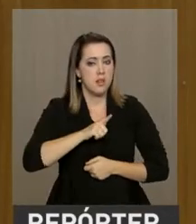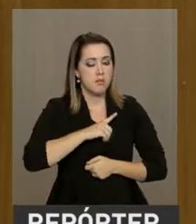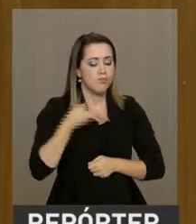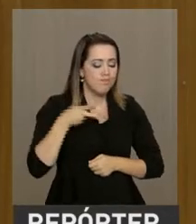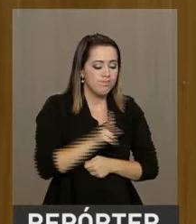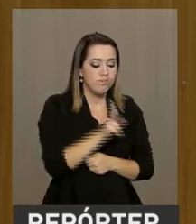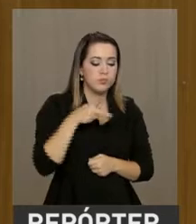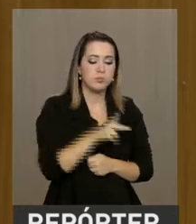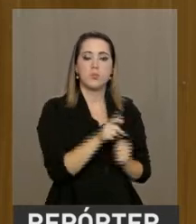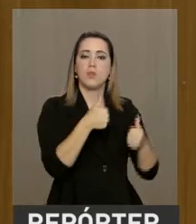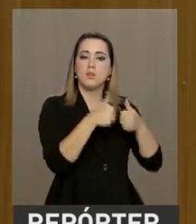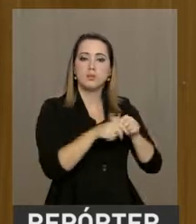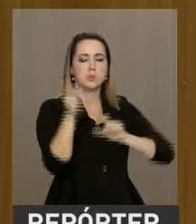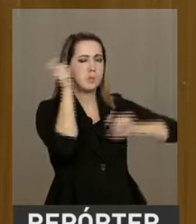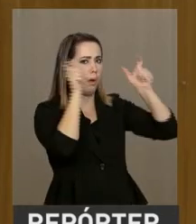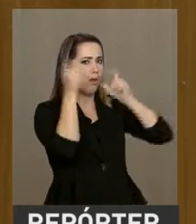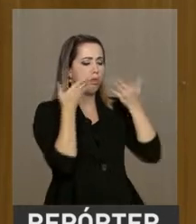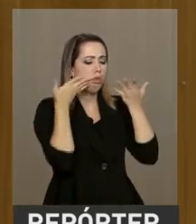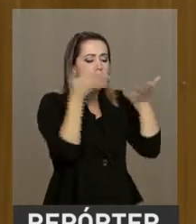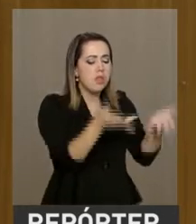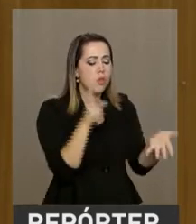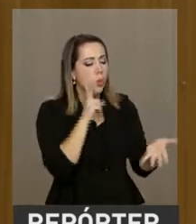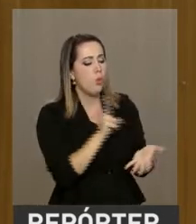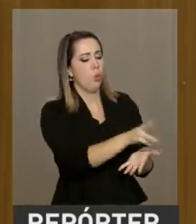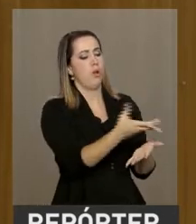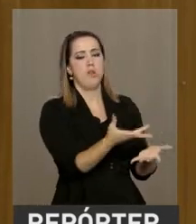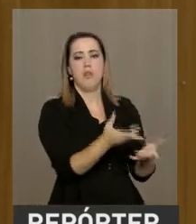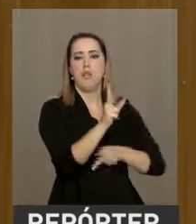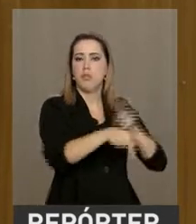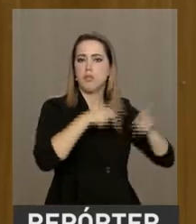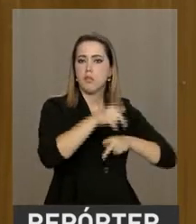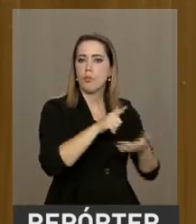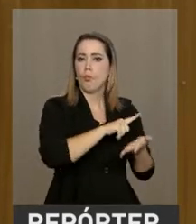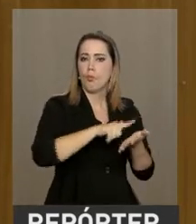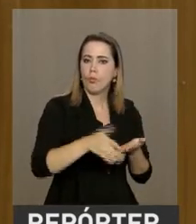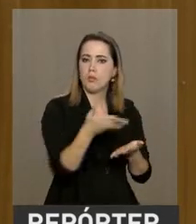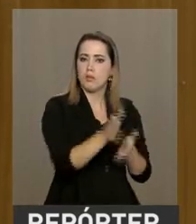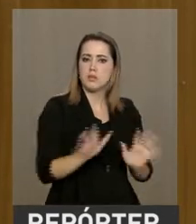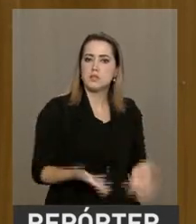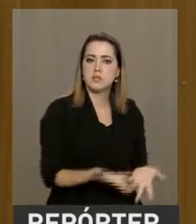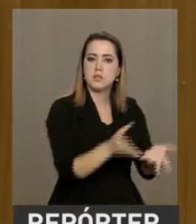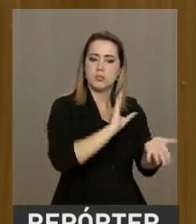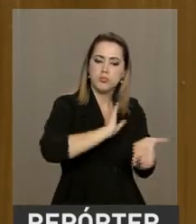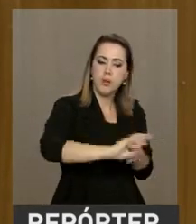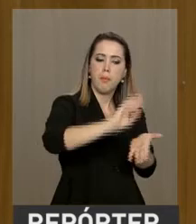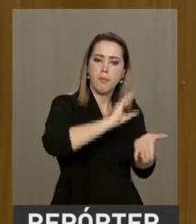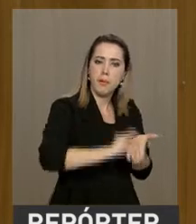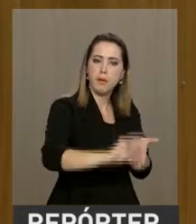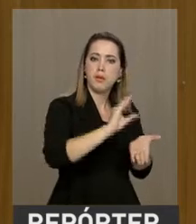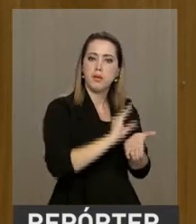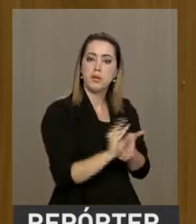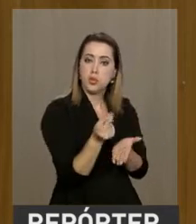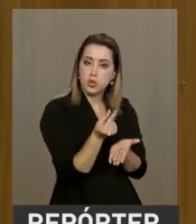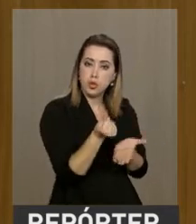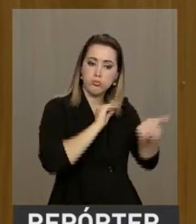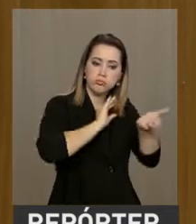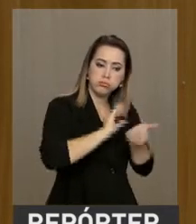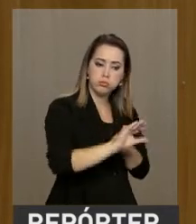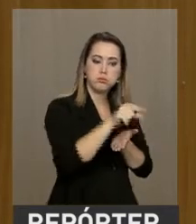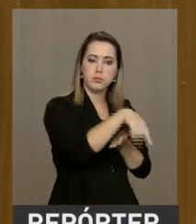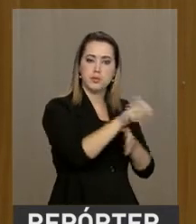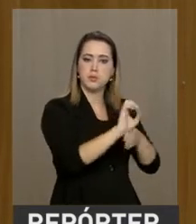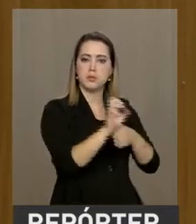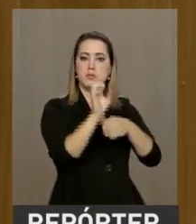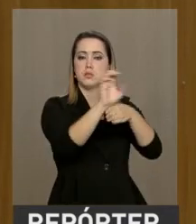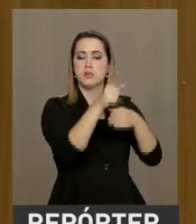sempre estado atento estado em alerta para isto e incentivando e liberando recursos e determinando que a sua